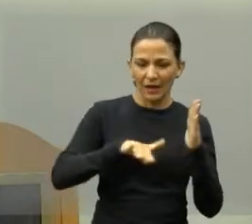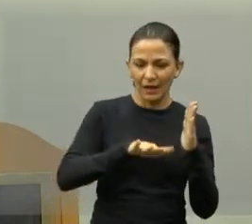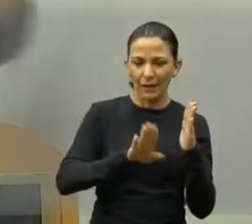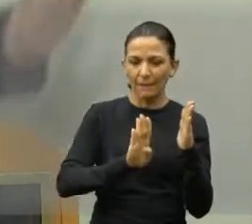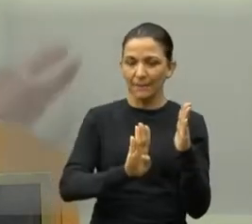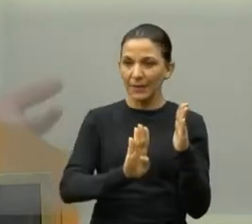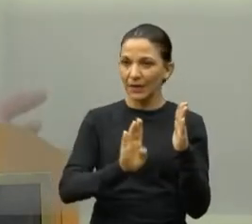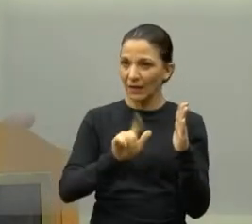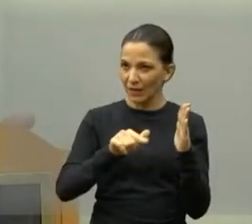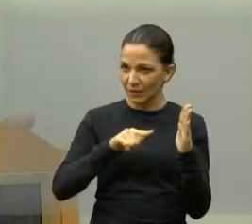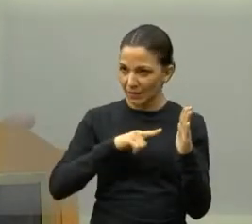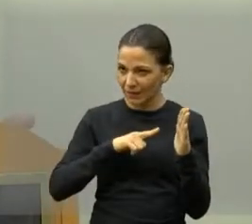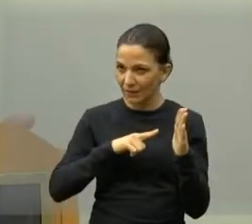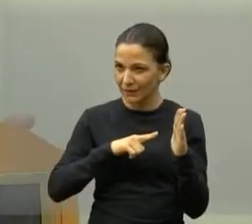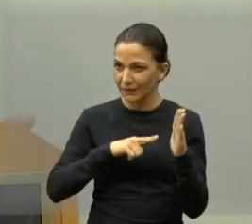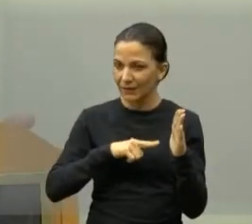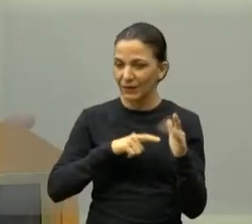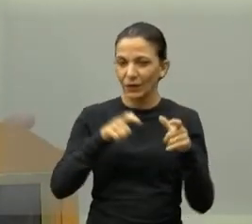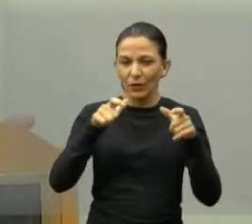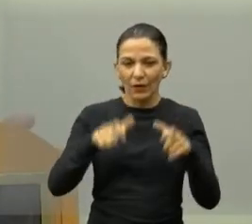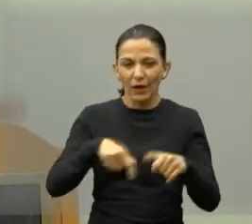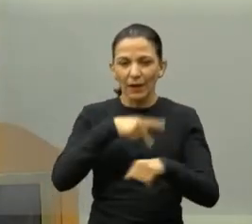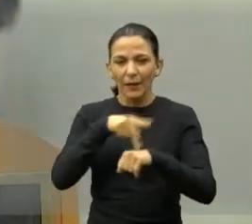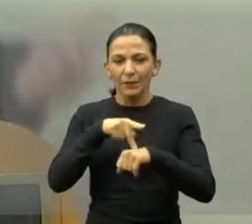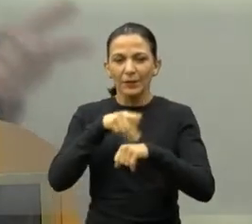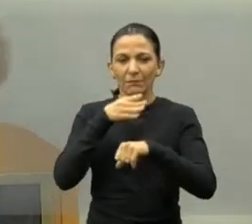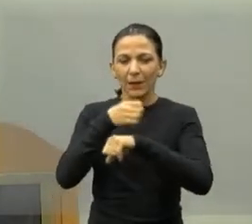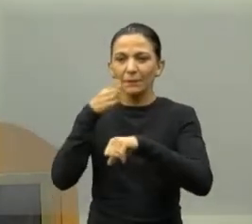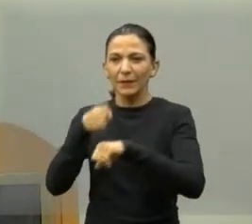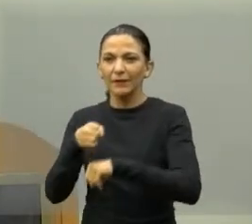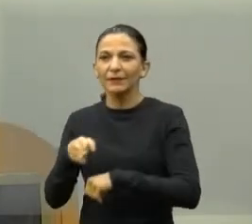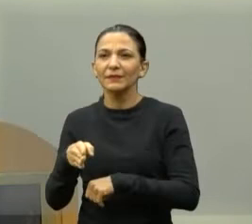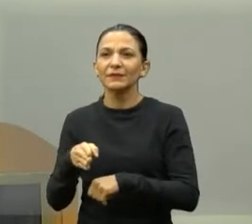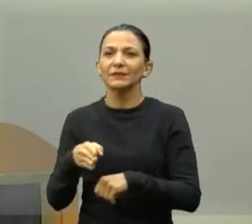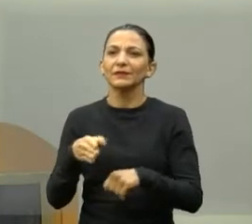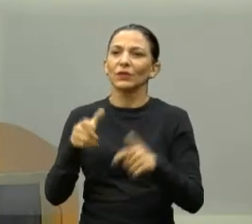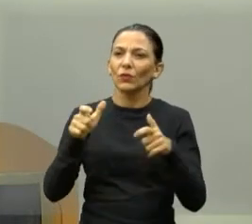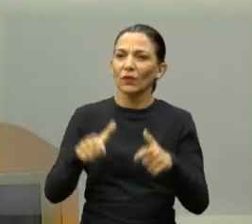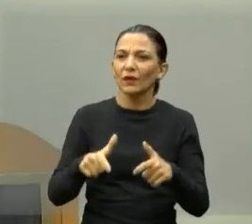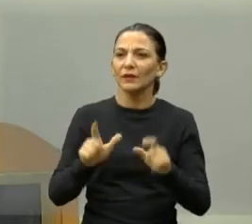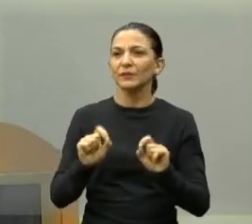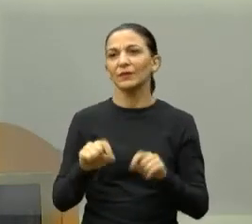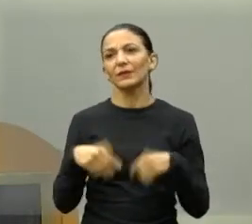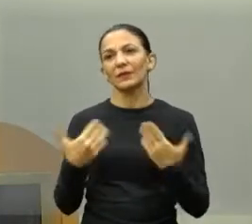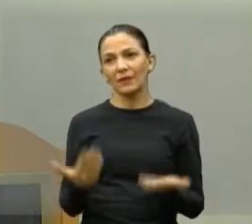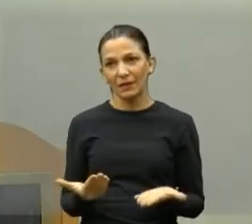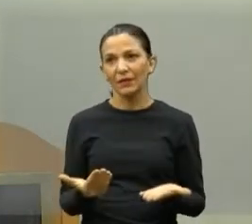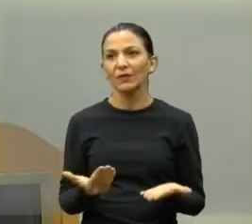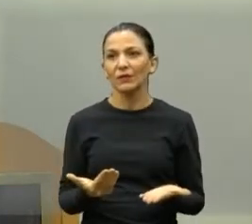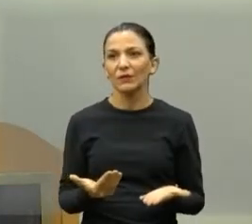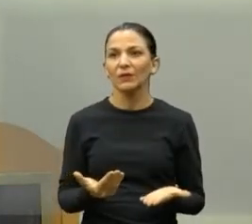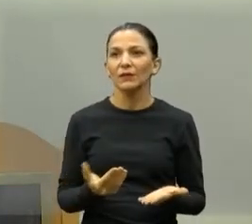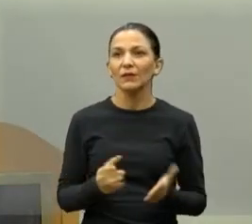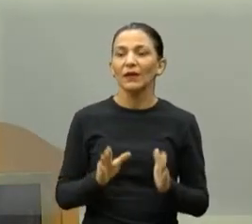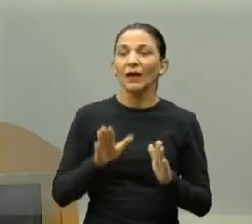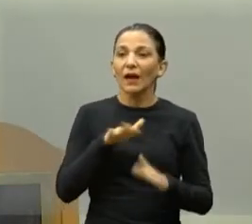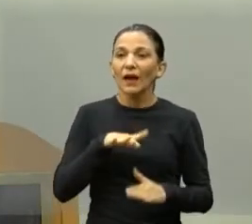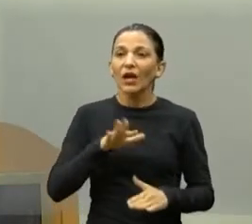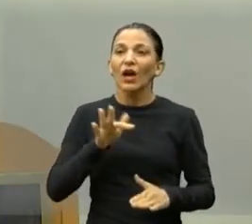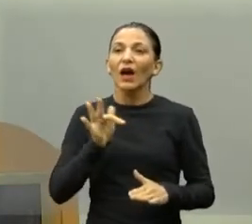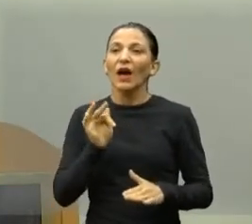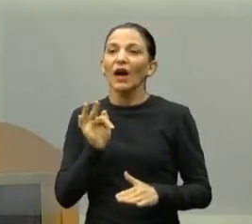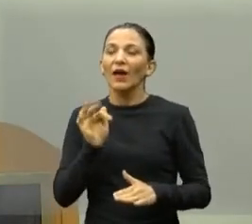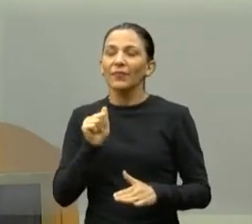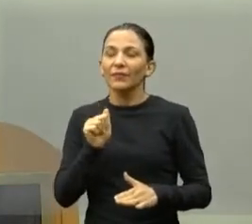defendemos ela em qualquer canto do país EA no botânico Guilherme então agora vou bater na um